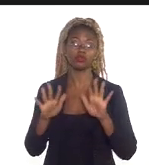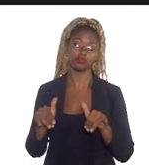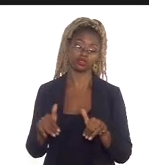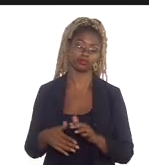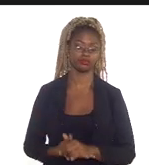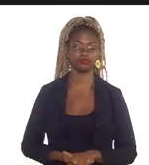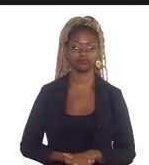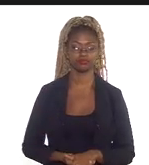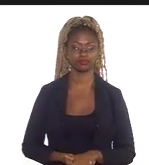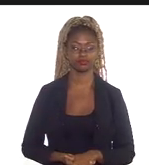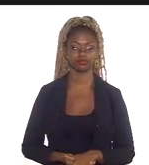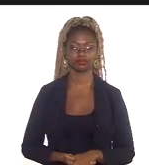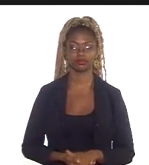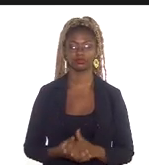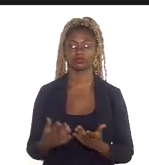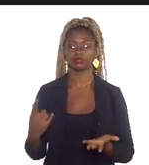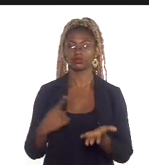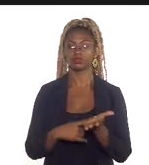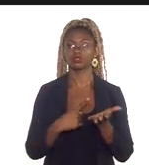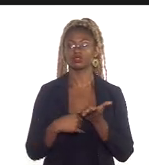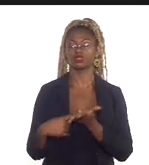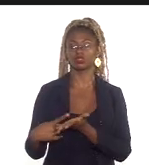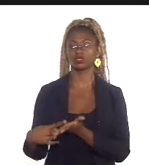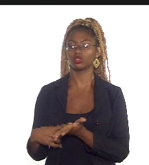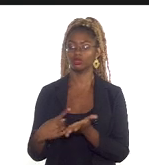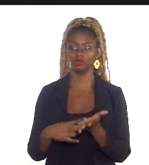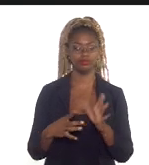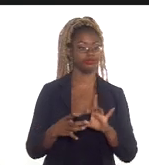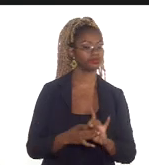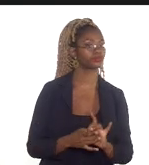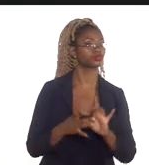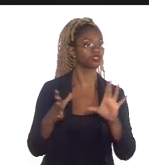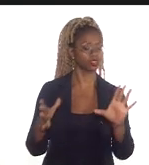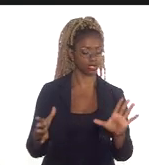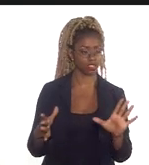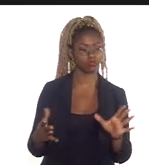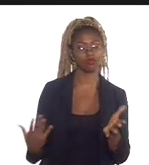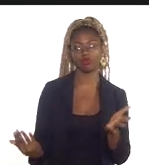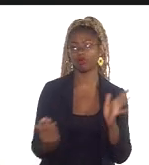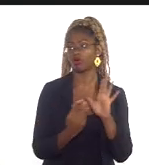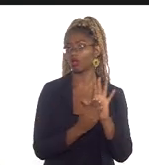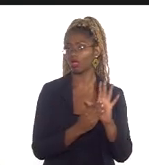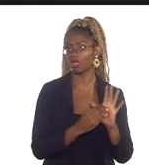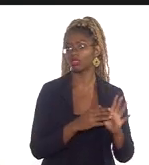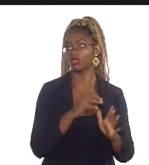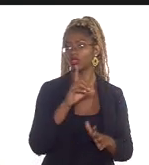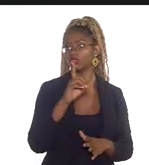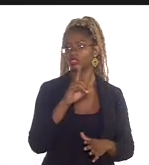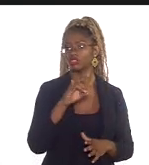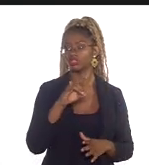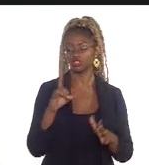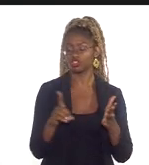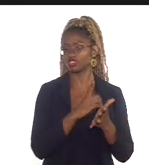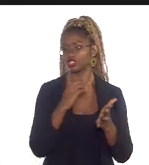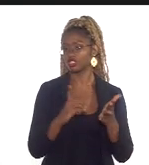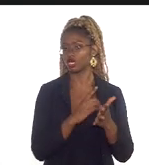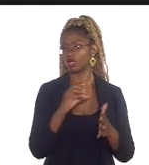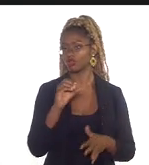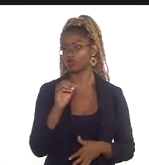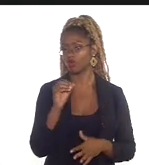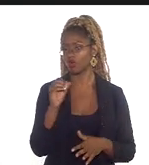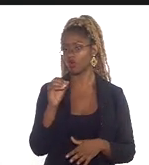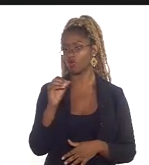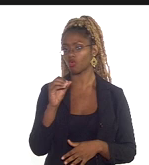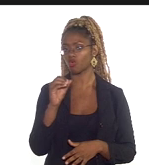É um acordo que ele é público, vai ser publicado nos diários oficiais, tanto federal quanto estadual,